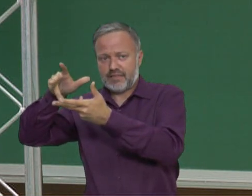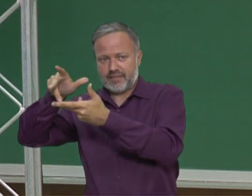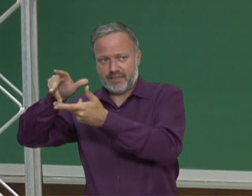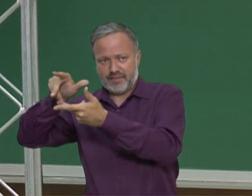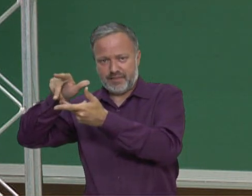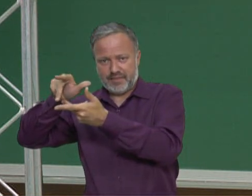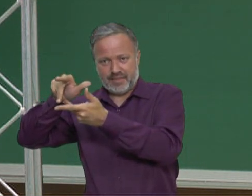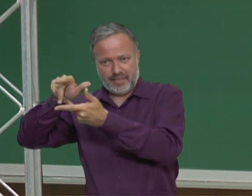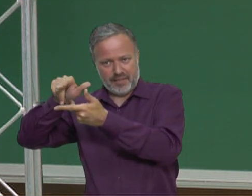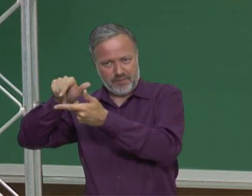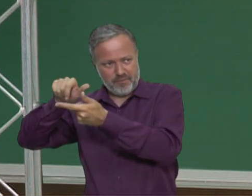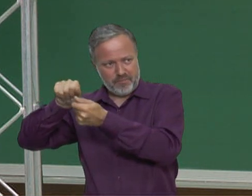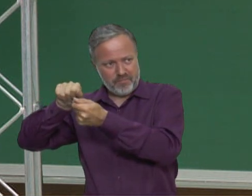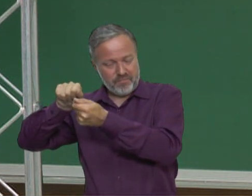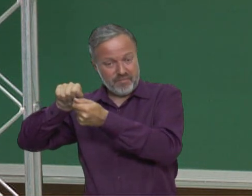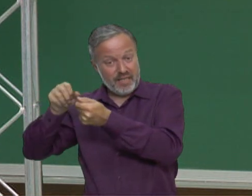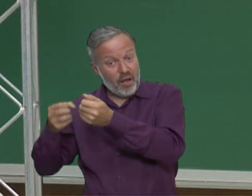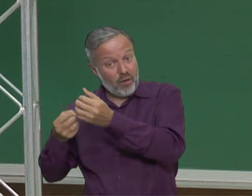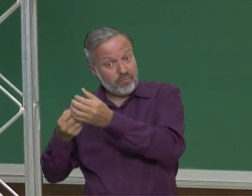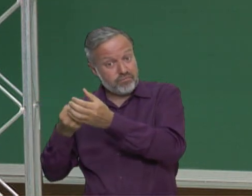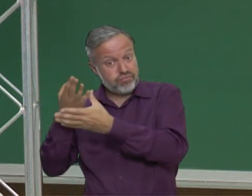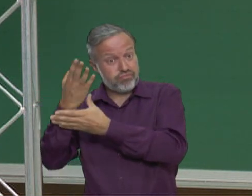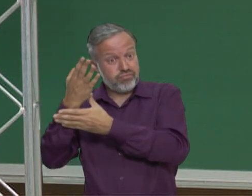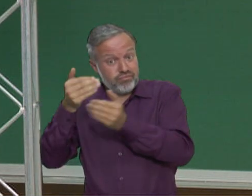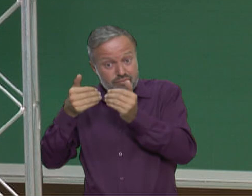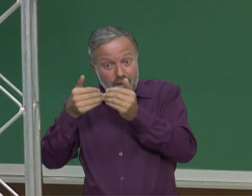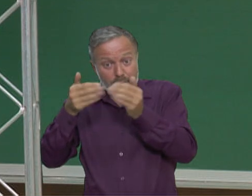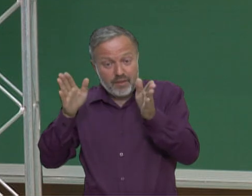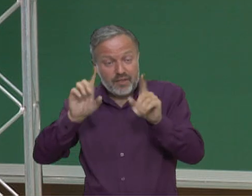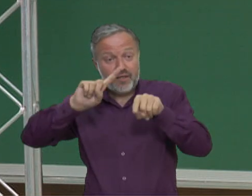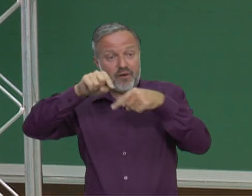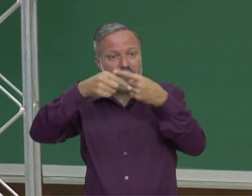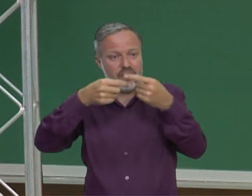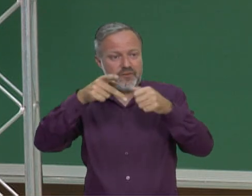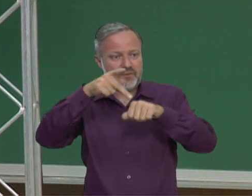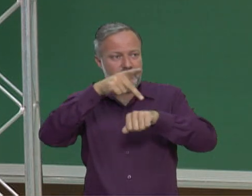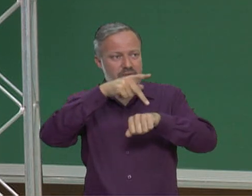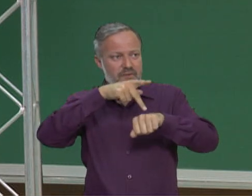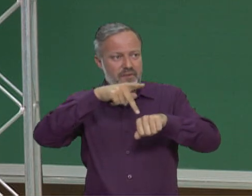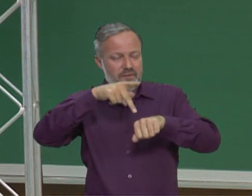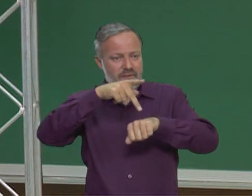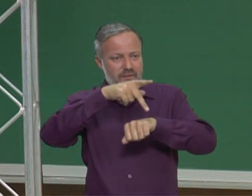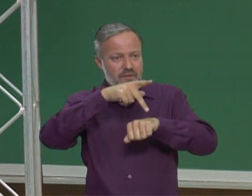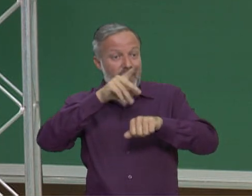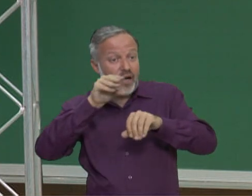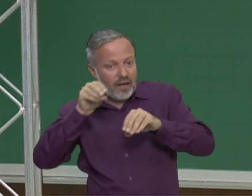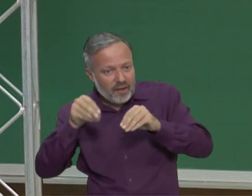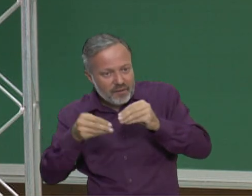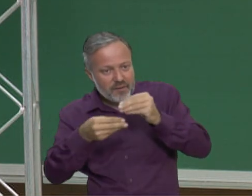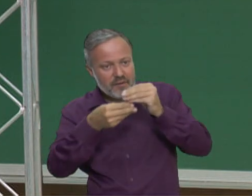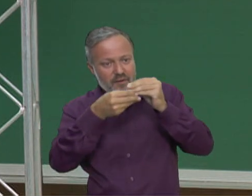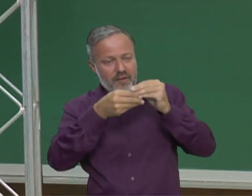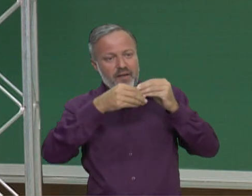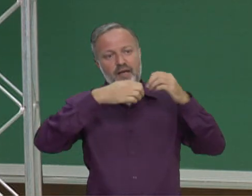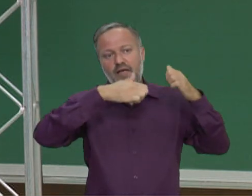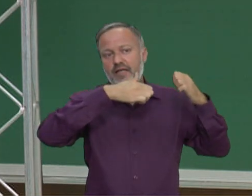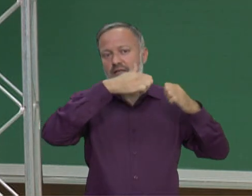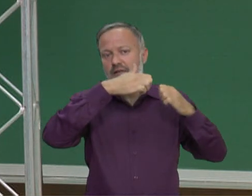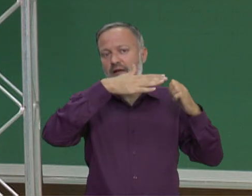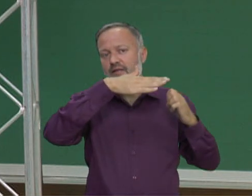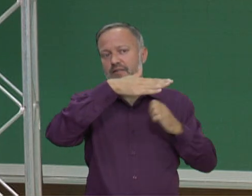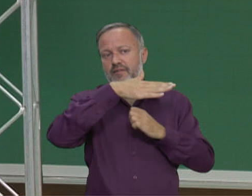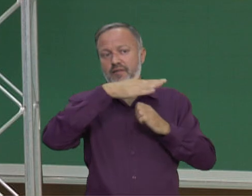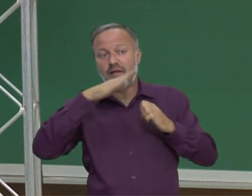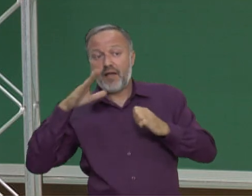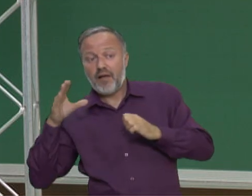um boom, né? E houve então essa abertura econômica para que outros países colocassem suas empresas, suas filiais dentro de